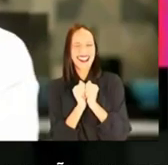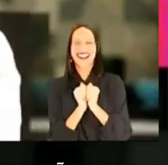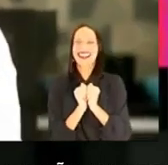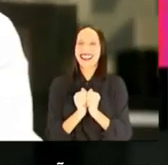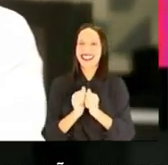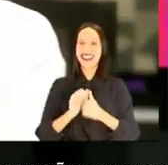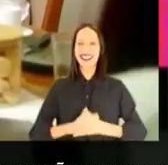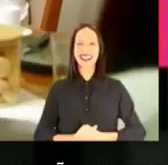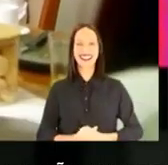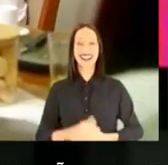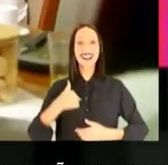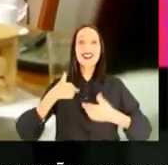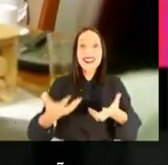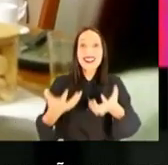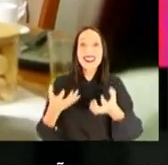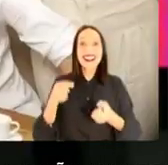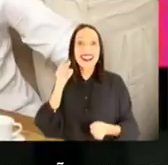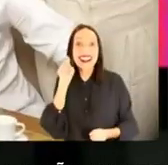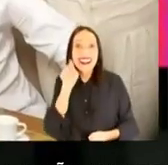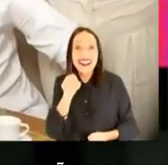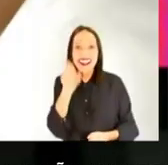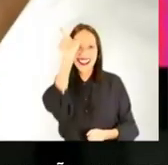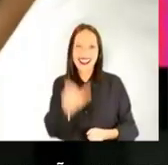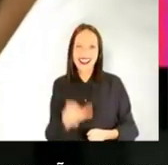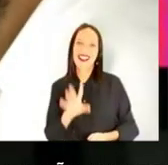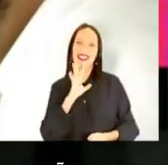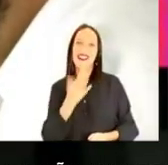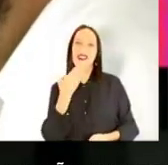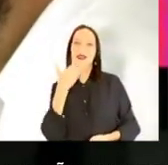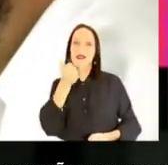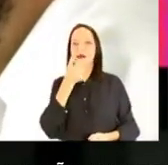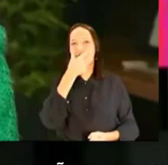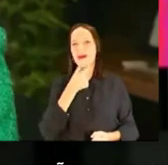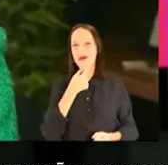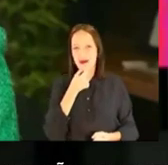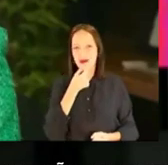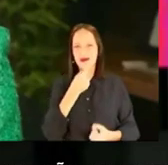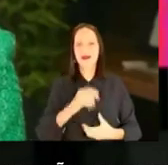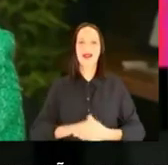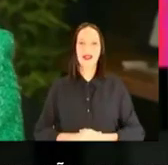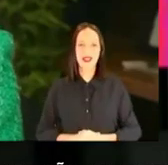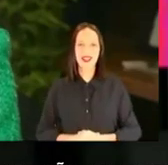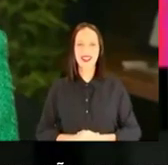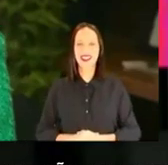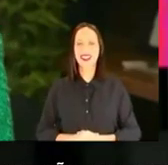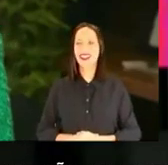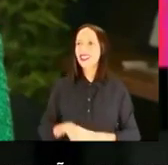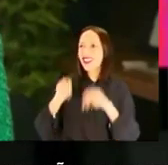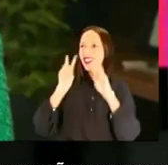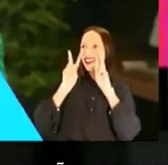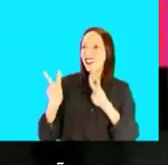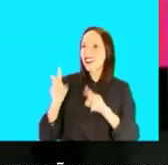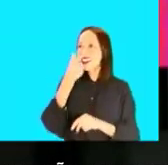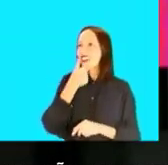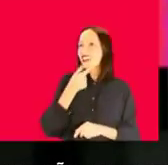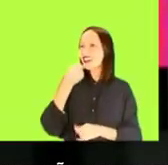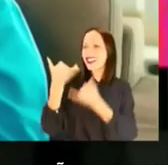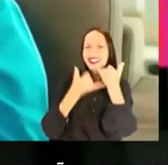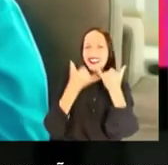você tem demais. Tamo junto, presidente. Eu quero que você conheça melhor o